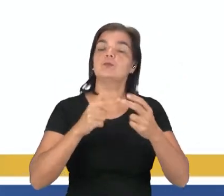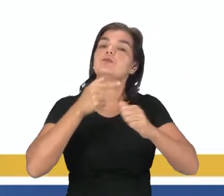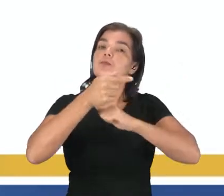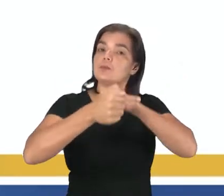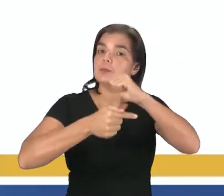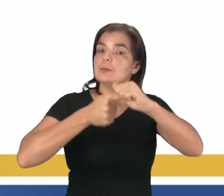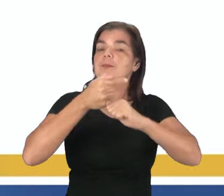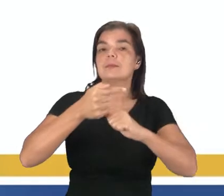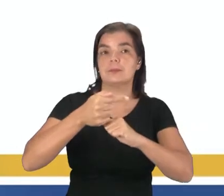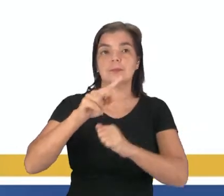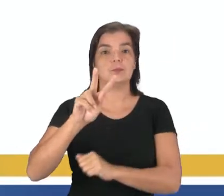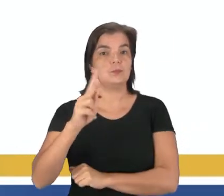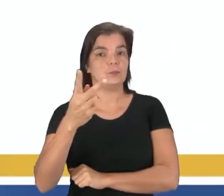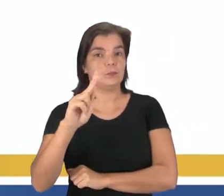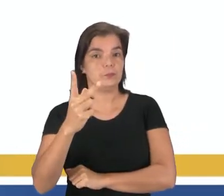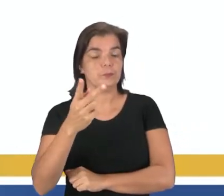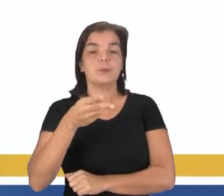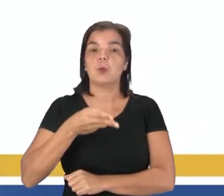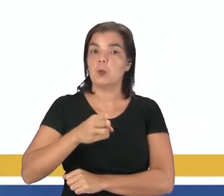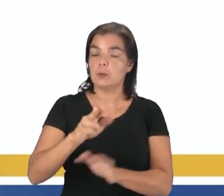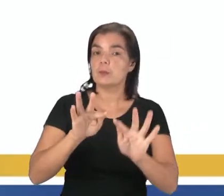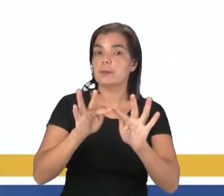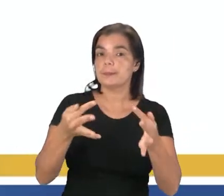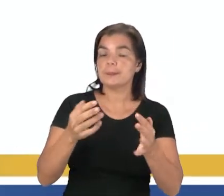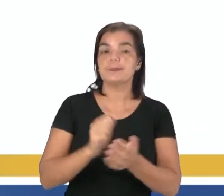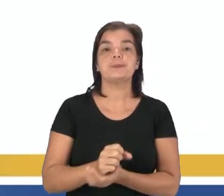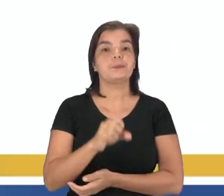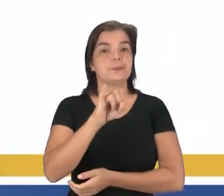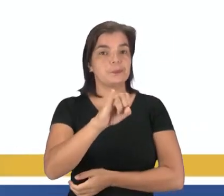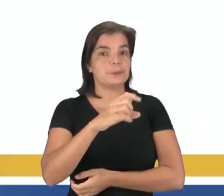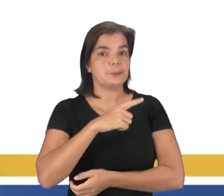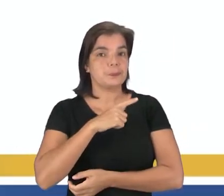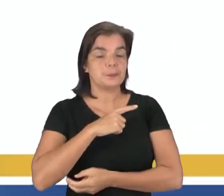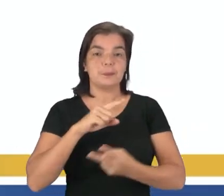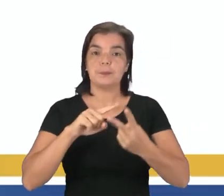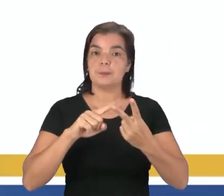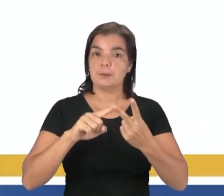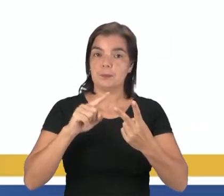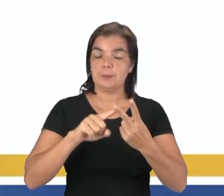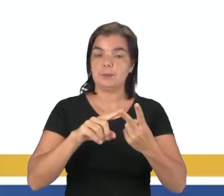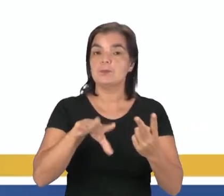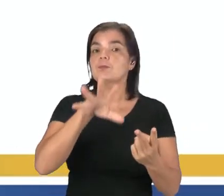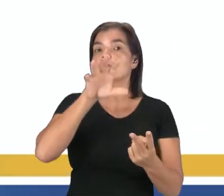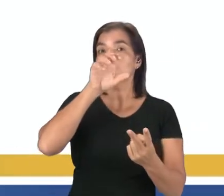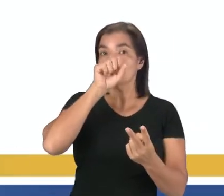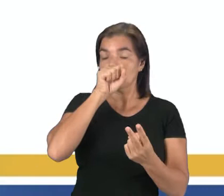hidrogênio, é só hidrogênio, continua sendo simples. Se eu tenho 2 átomos de